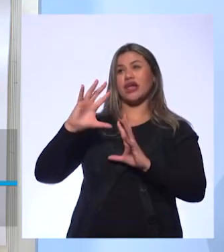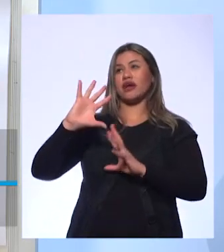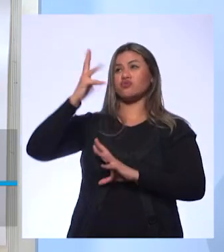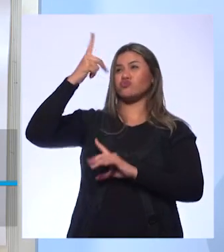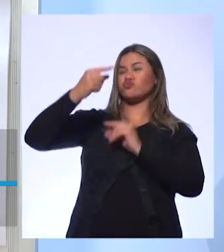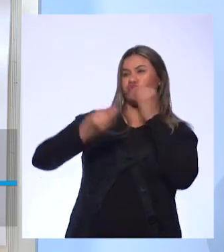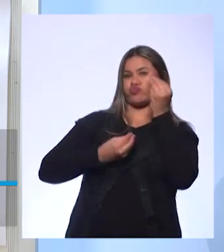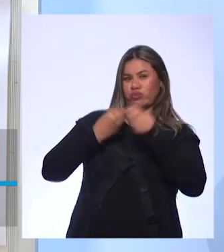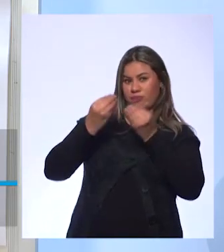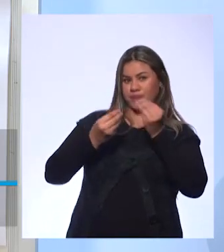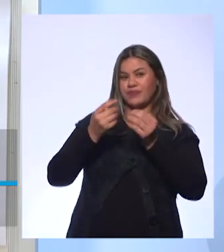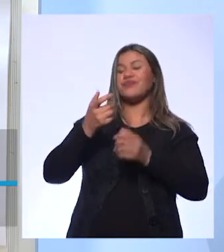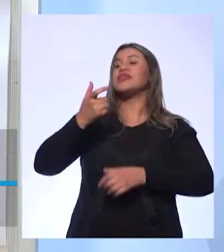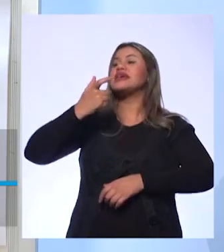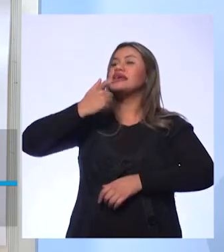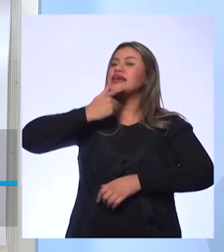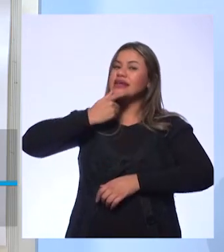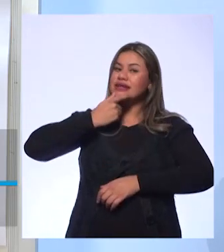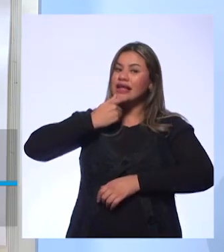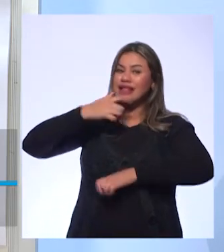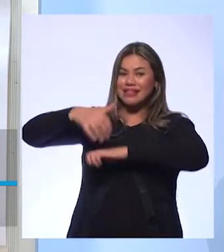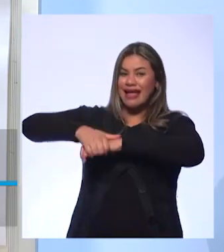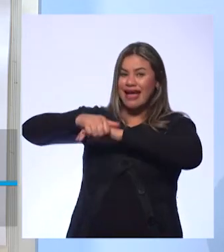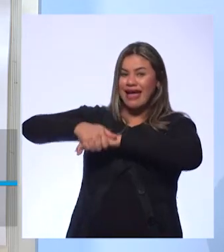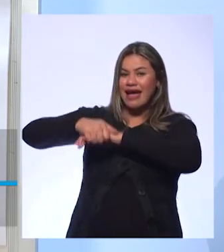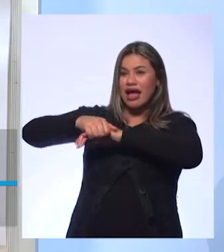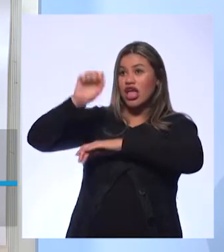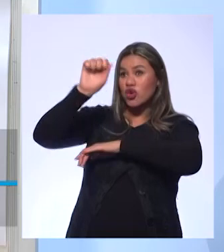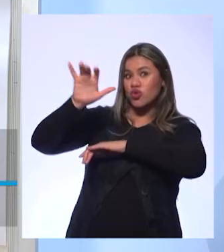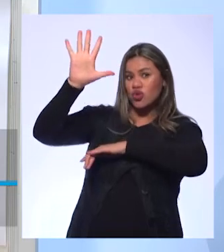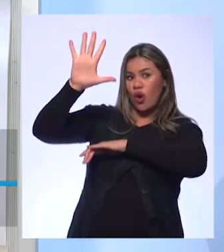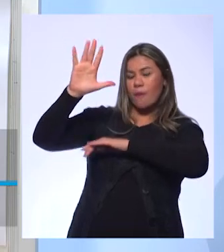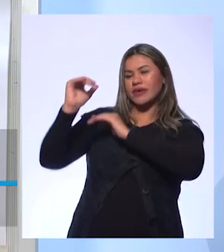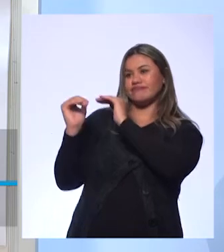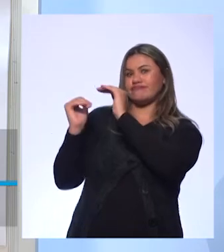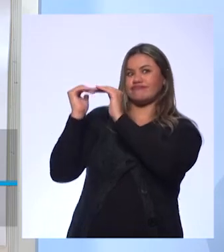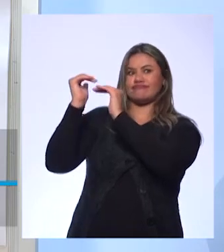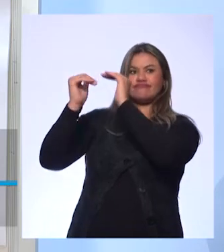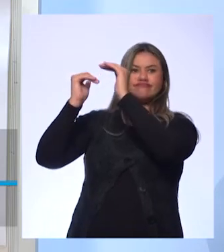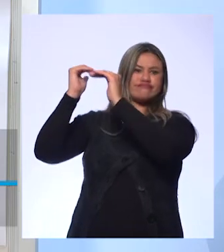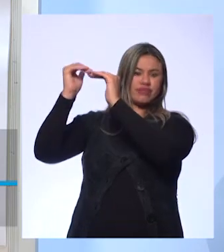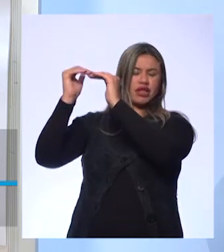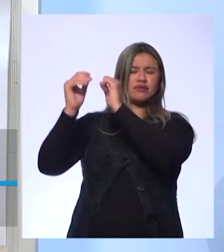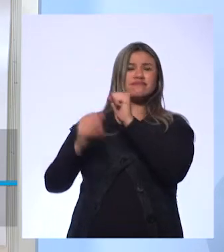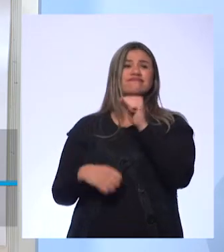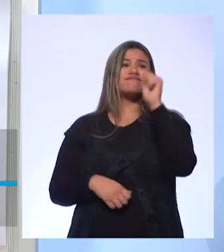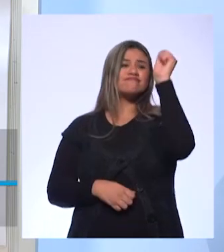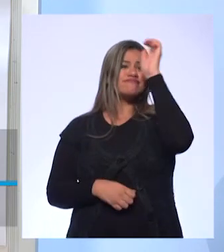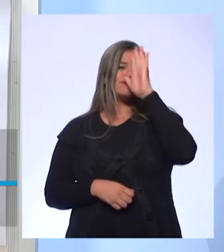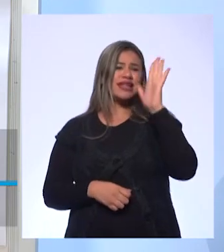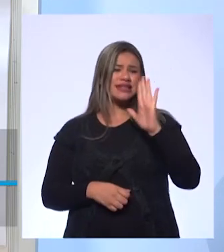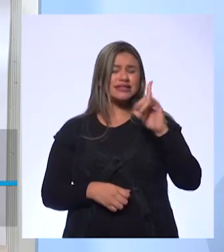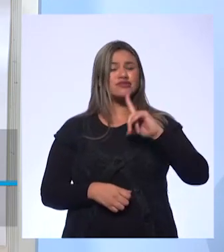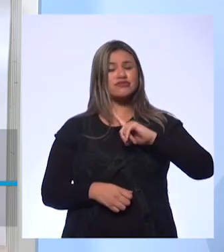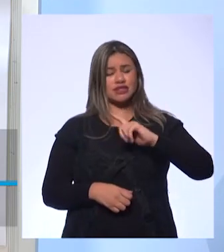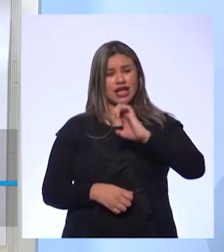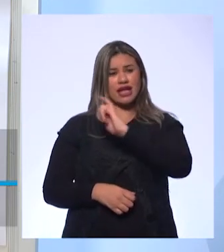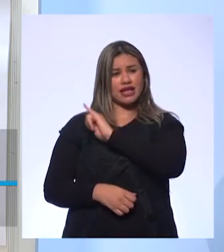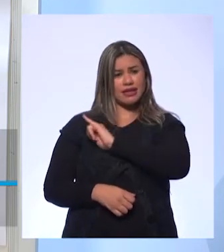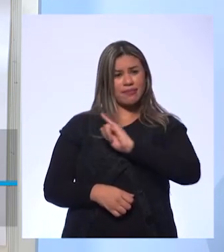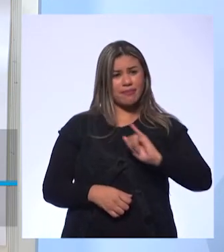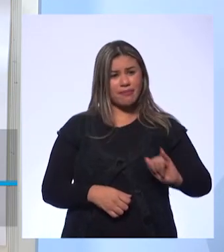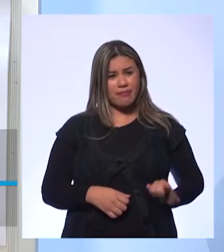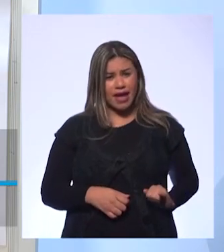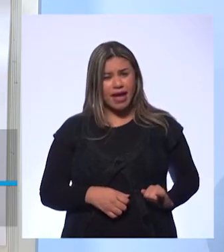lá na Europa Está se modernizando se industrializando o Brasil ainda está no império nós temos